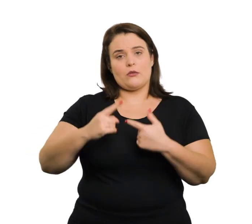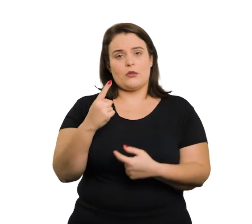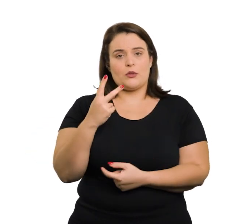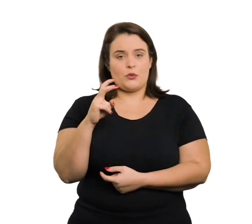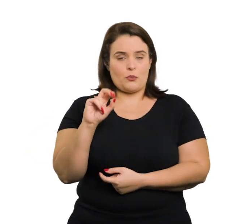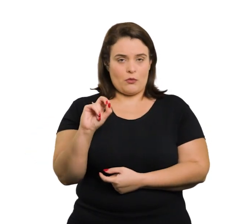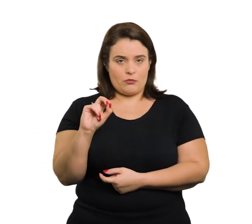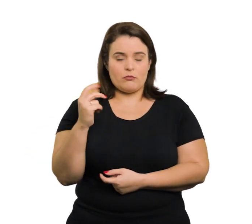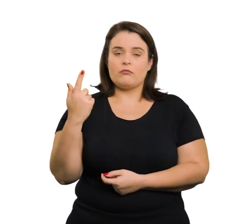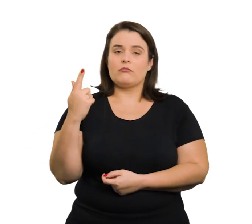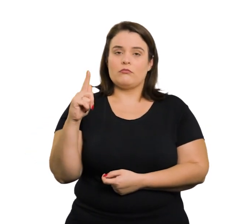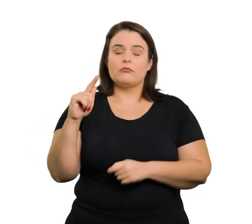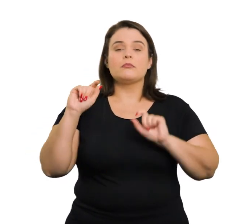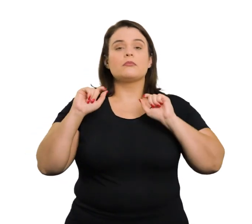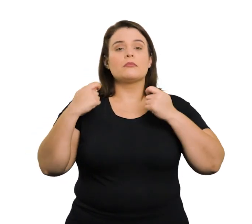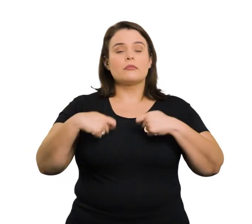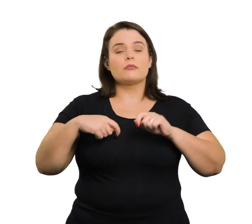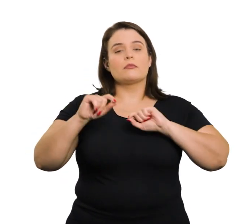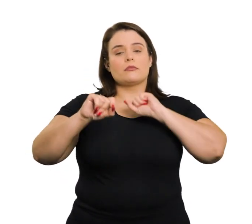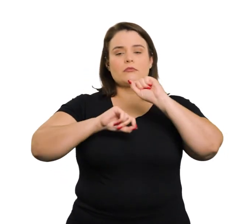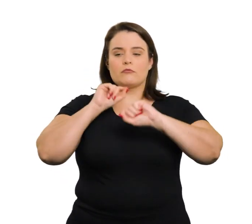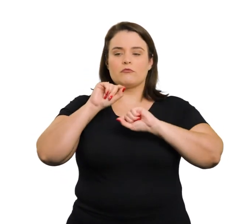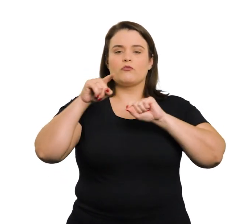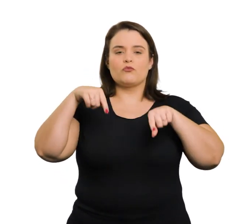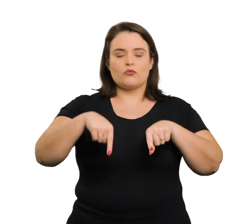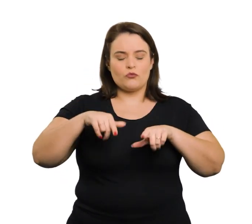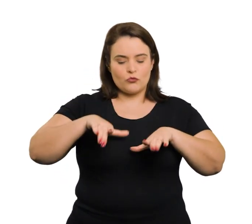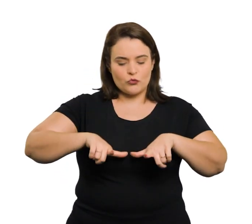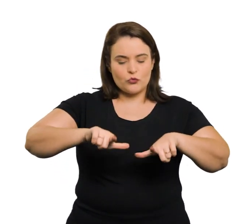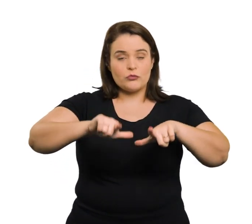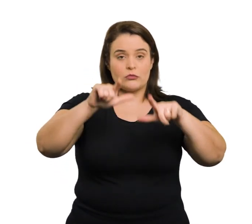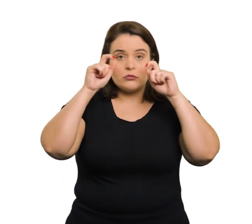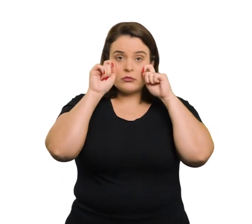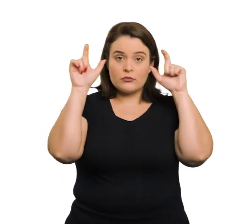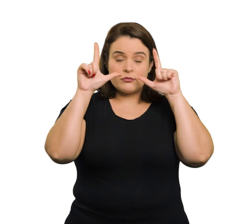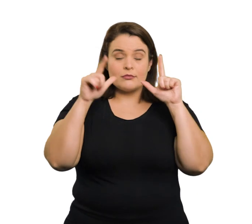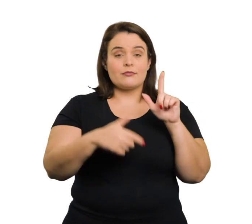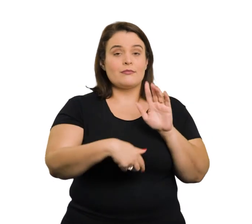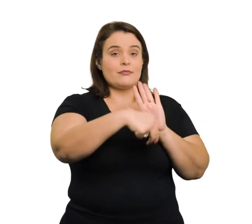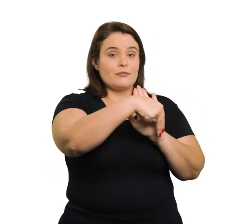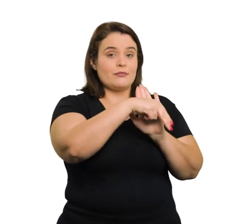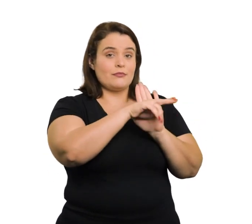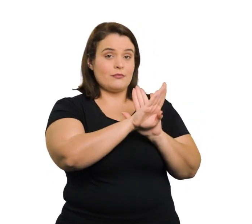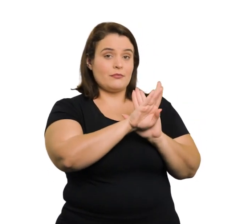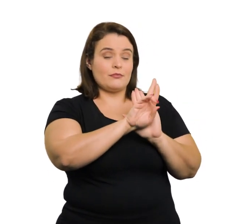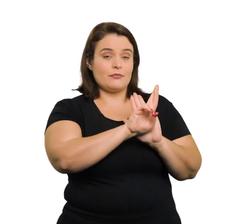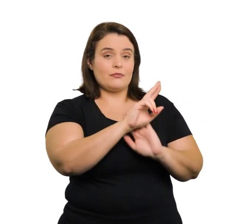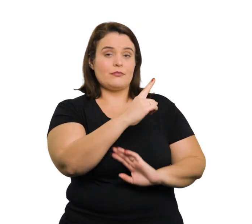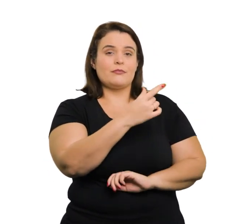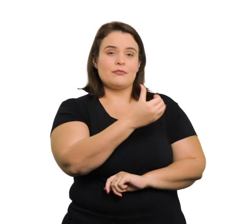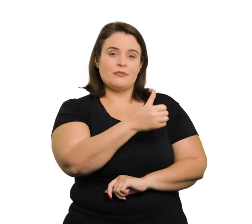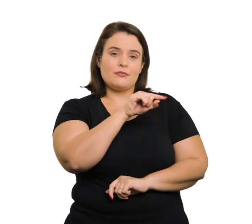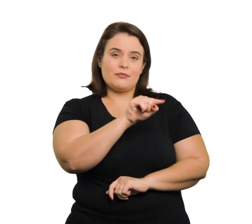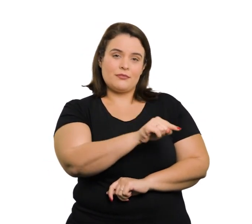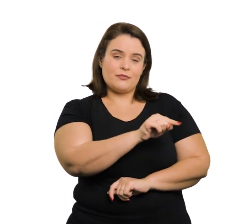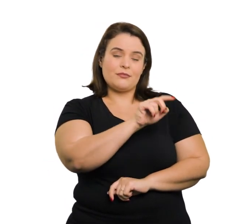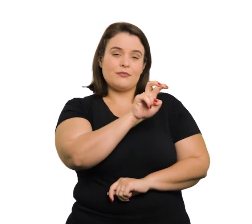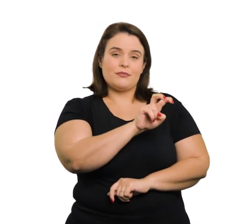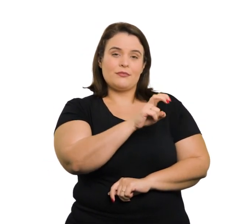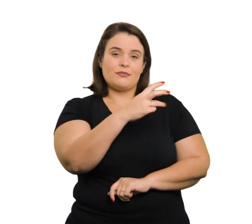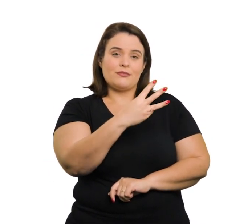a 150 graus, deve-se utilizar piso tátil de alerta, na forma prevista na